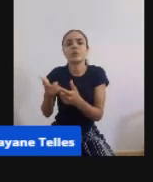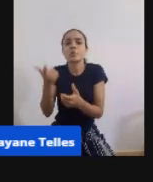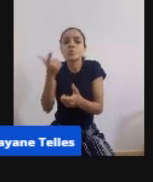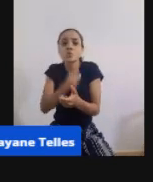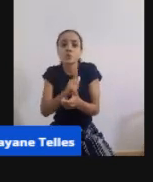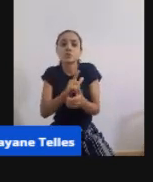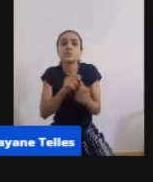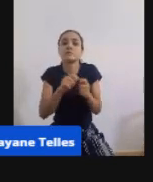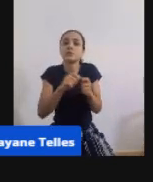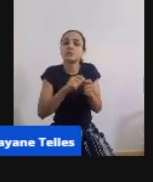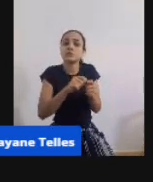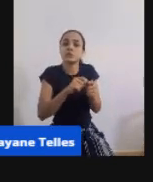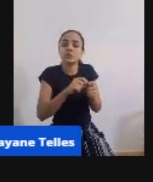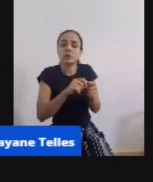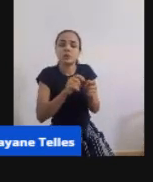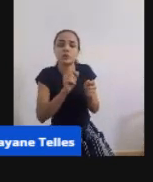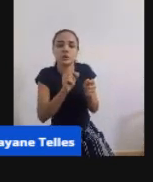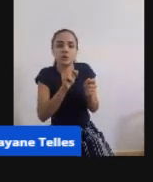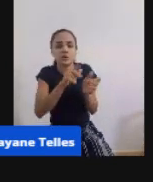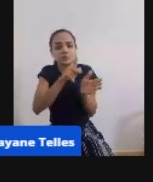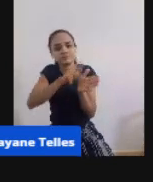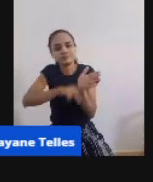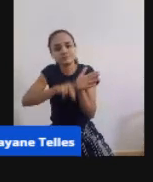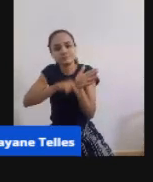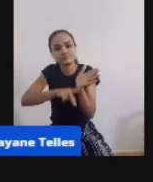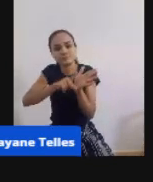eu peço o próximo slide, por favor.